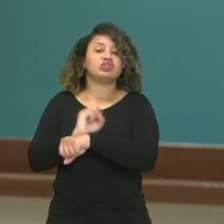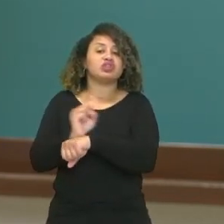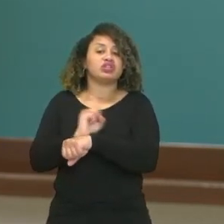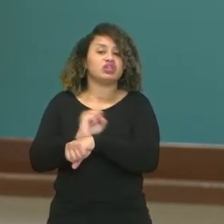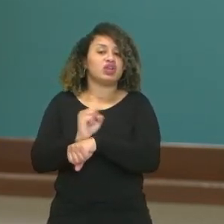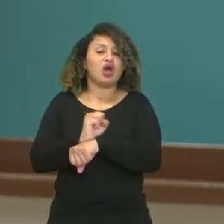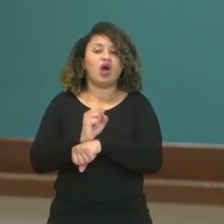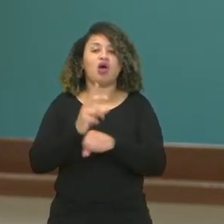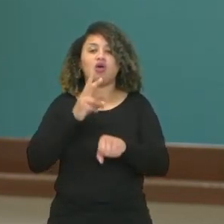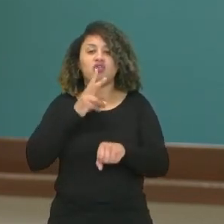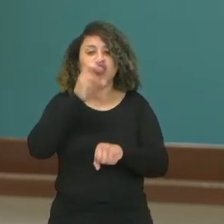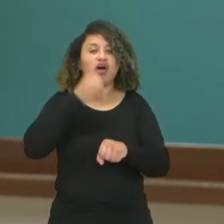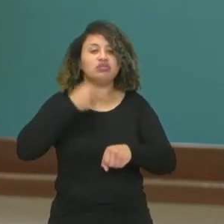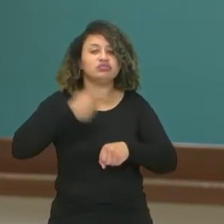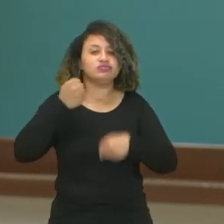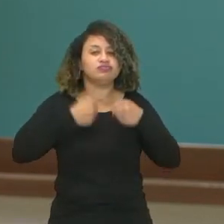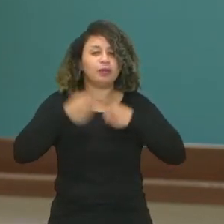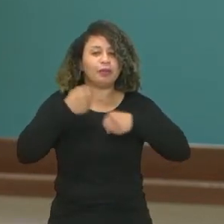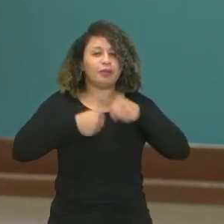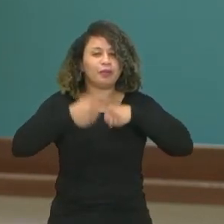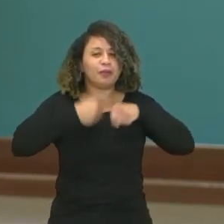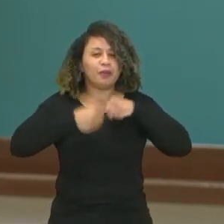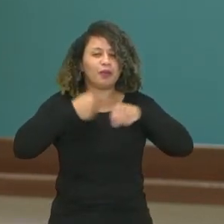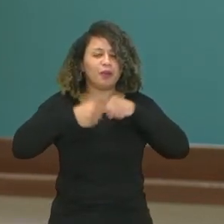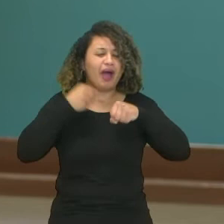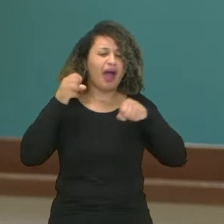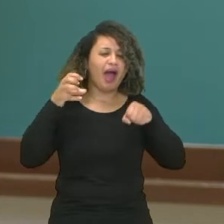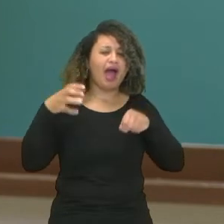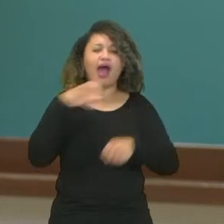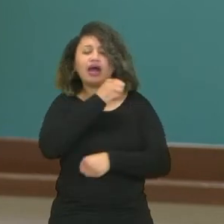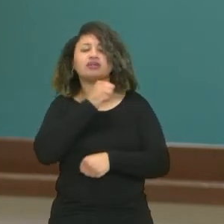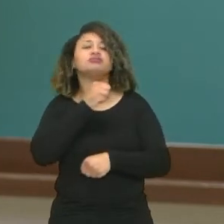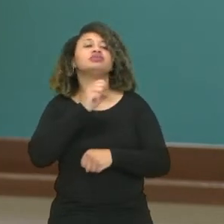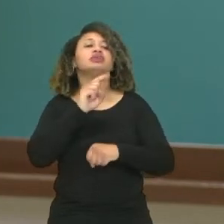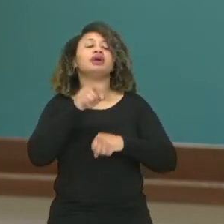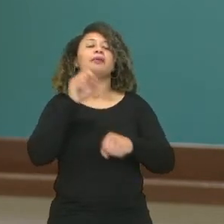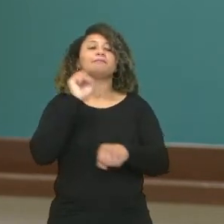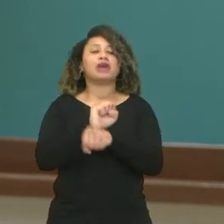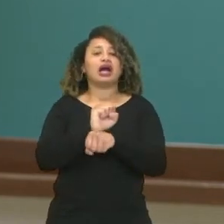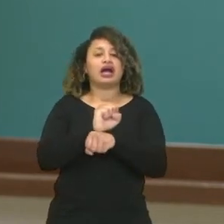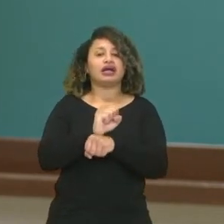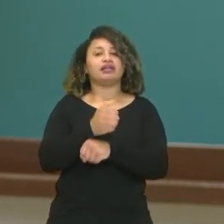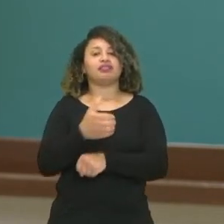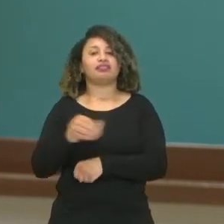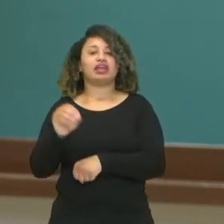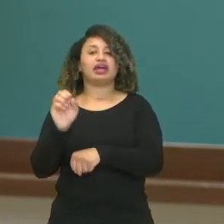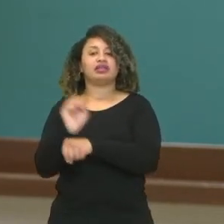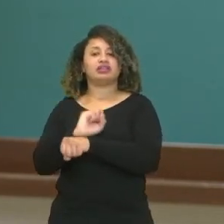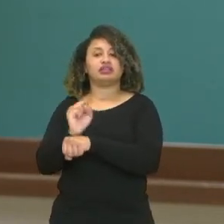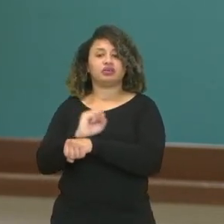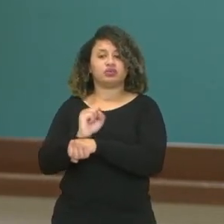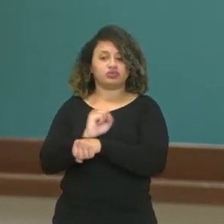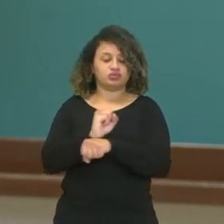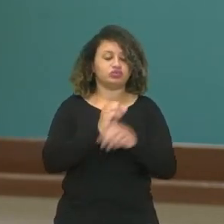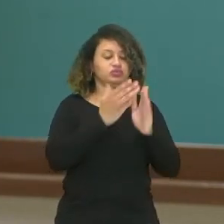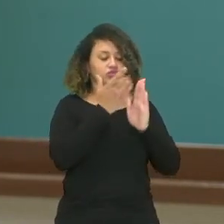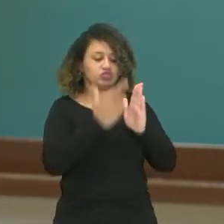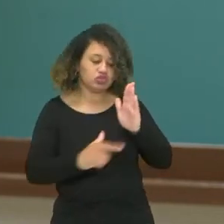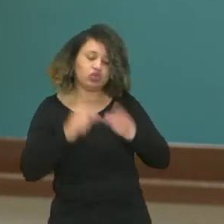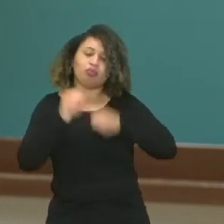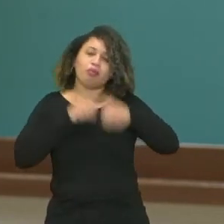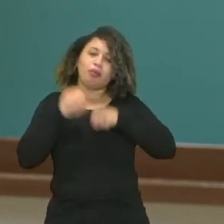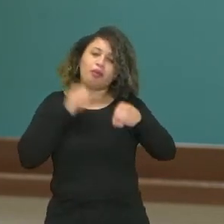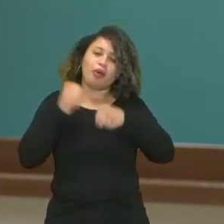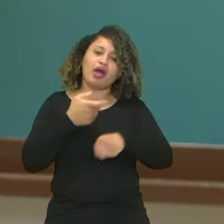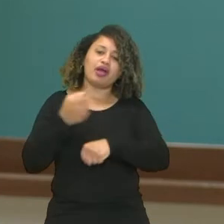muito forte, bem intensivo nessa bicicleta, e ela vai descansar 10 segundos, ela vai fazer isso por 3 vezes. Então,